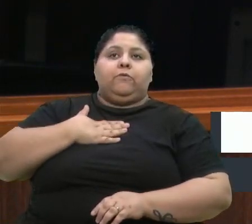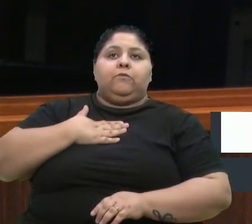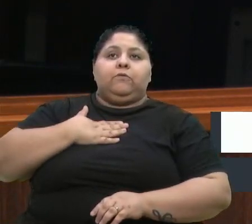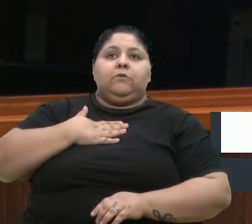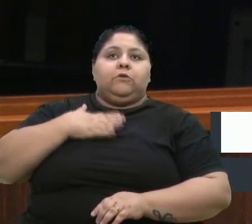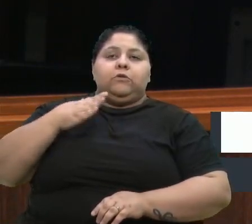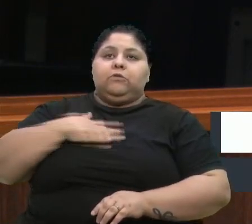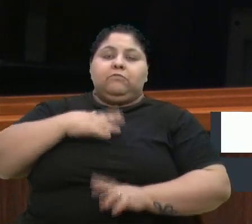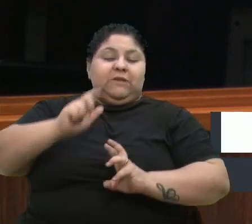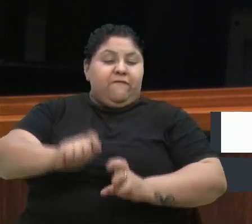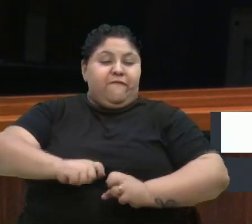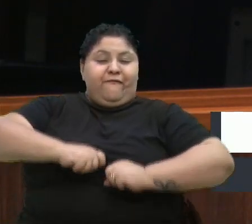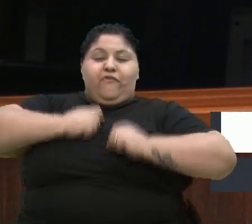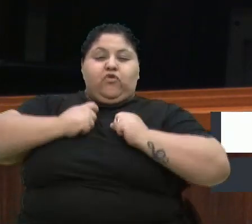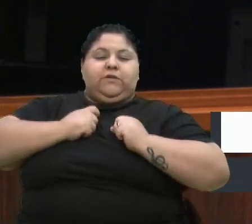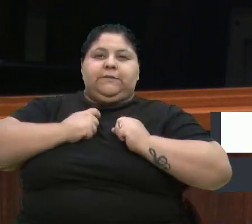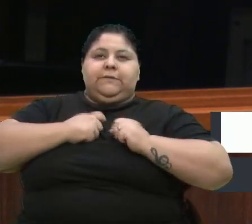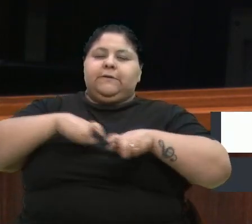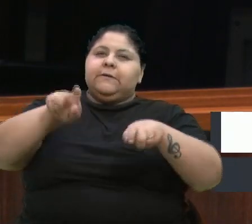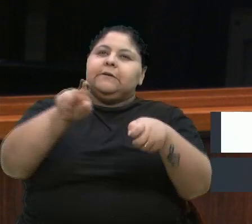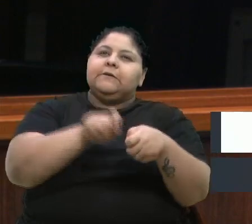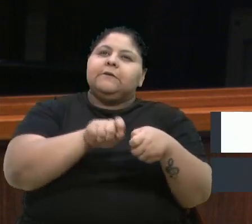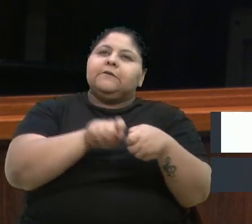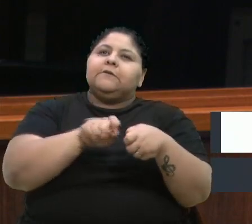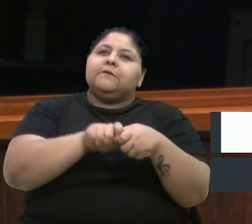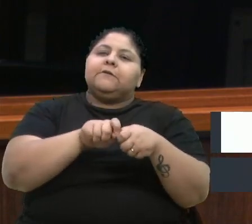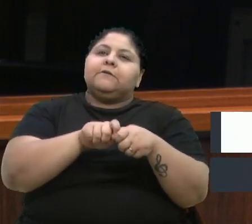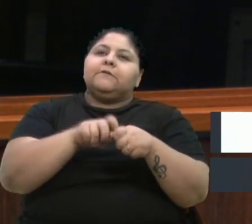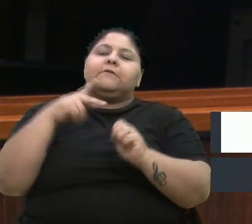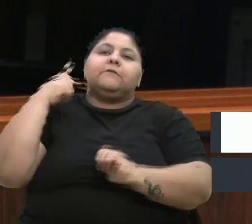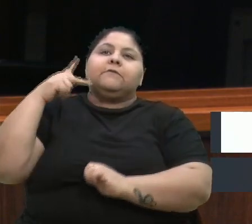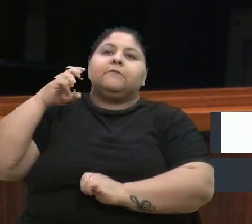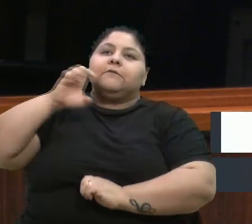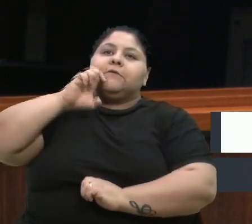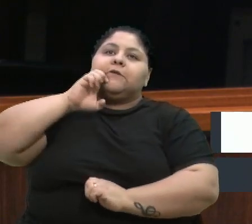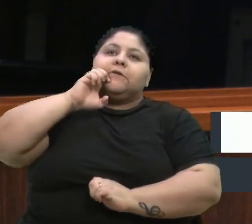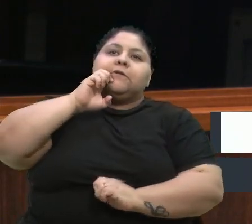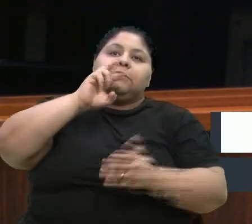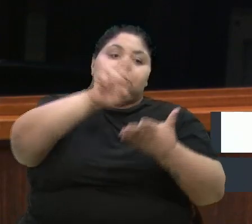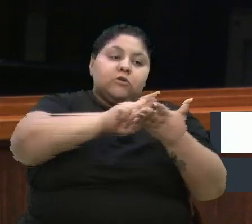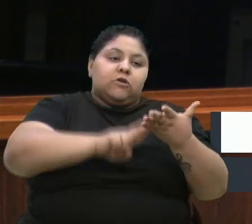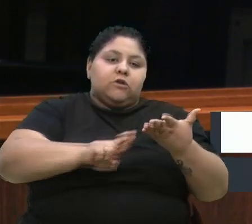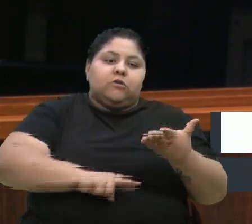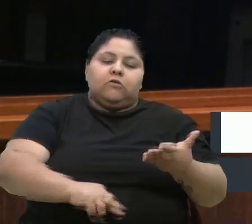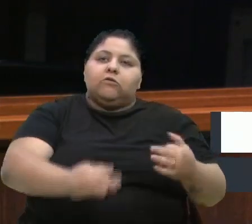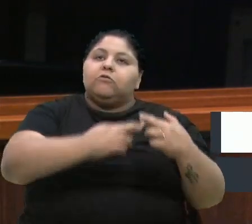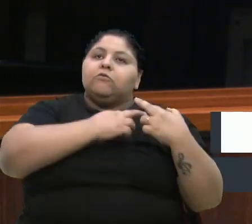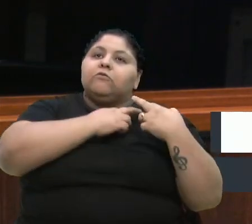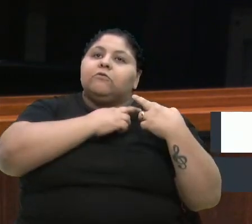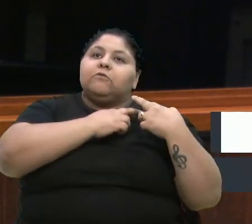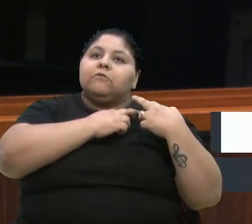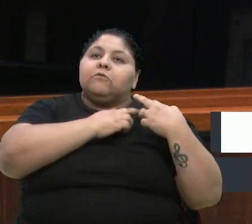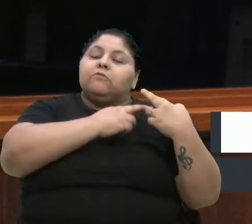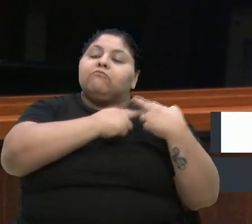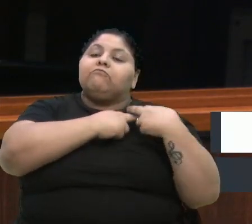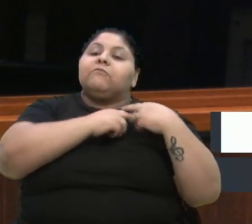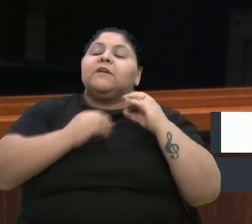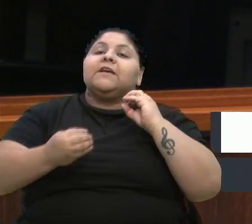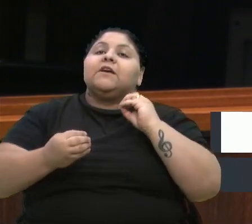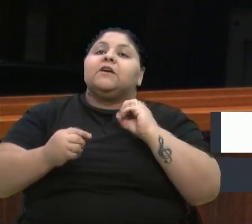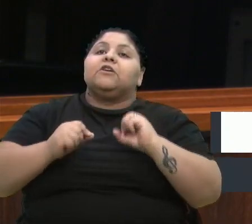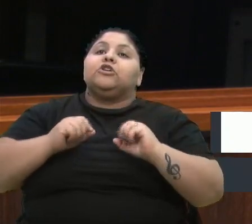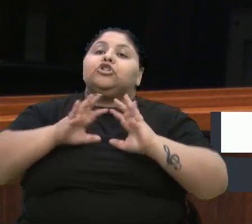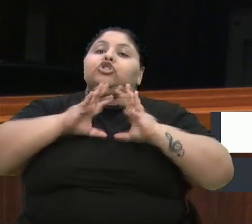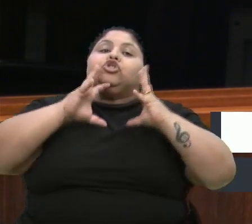se dedicando e não vai fazer a vereadora Estela um relatório com responsabilidade. Todas as